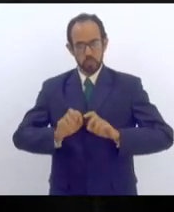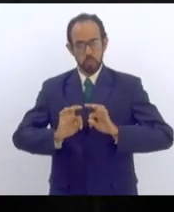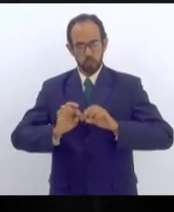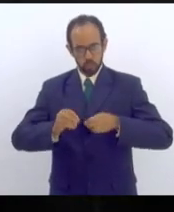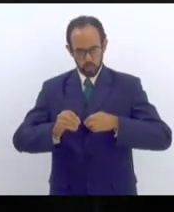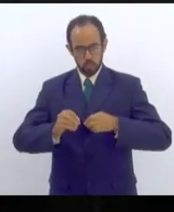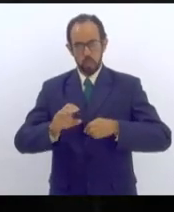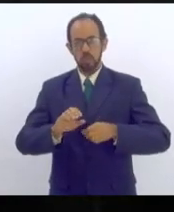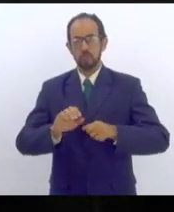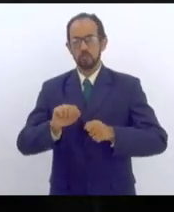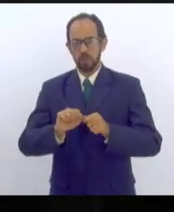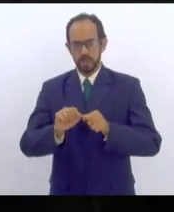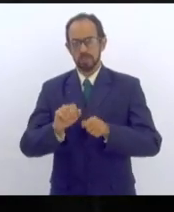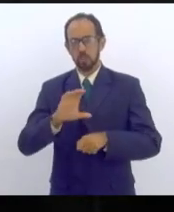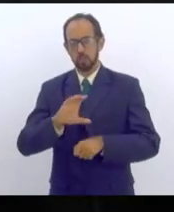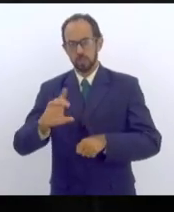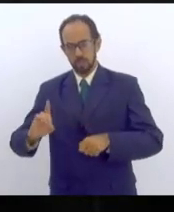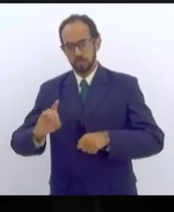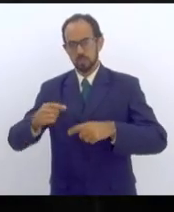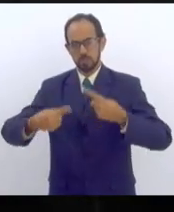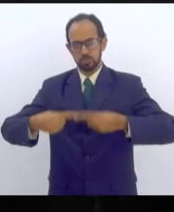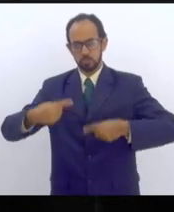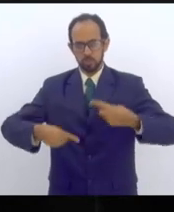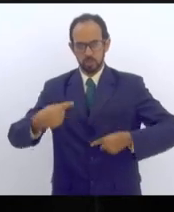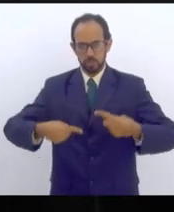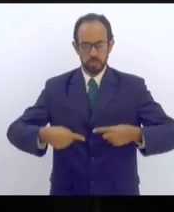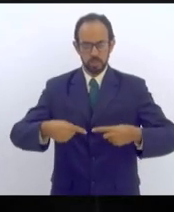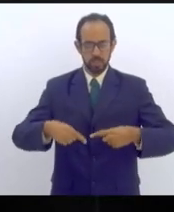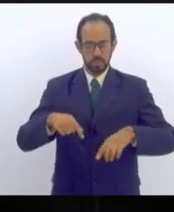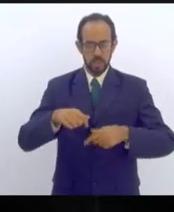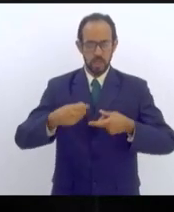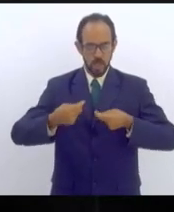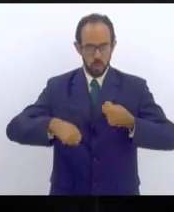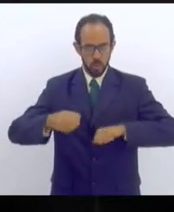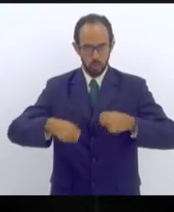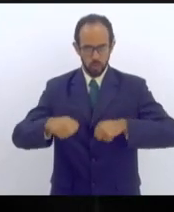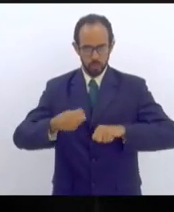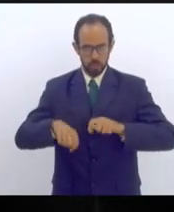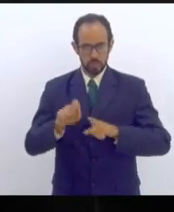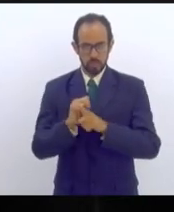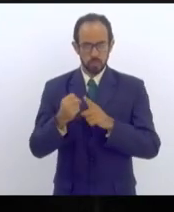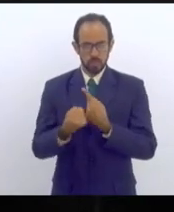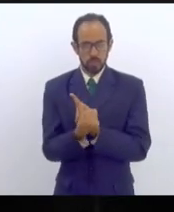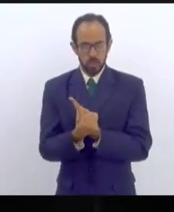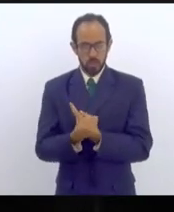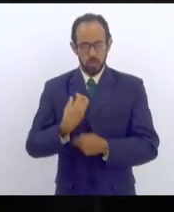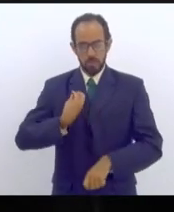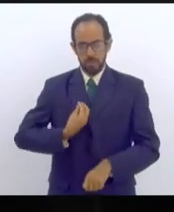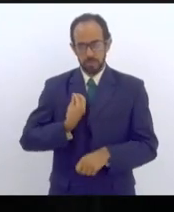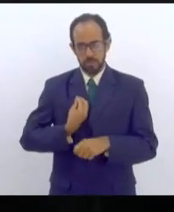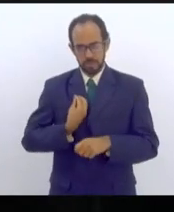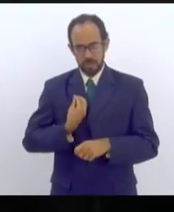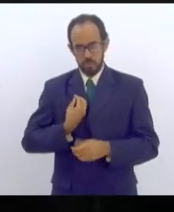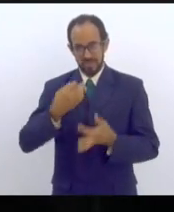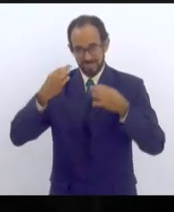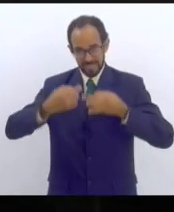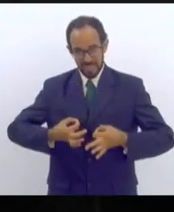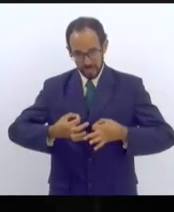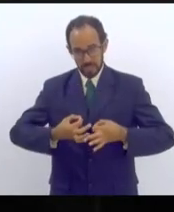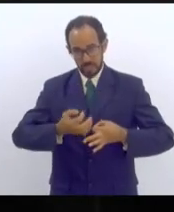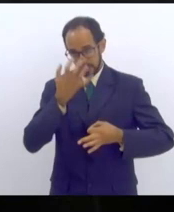coordene as políticas econômicas e sociais com a participação efetiva da